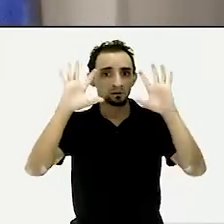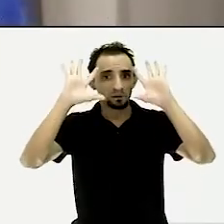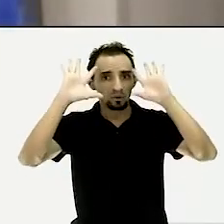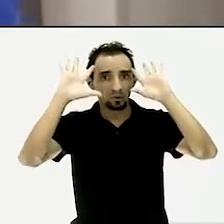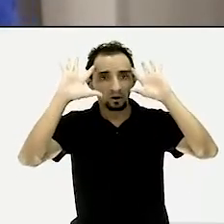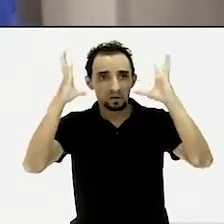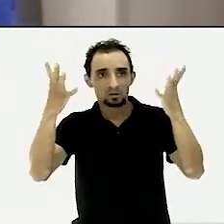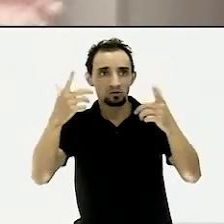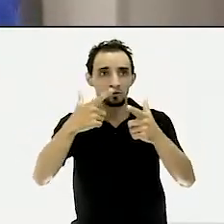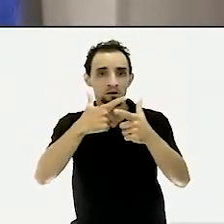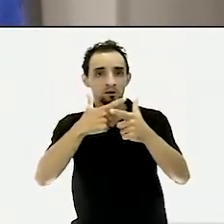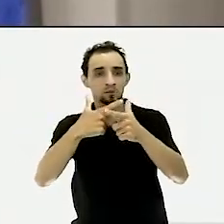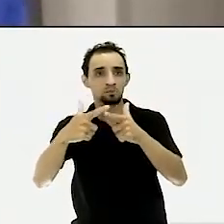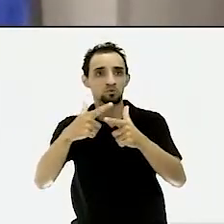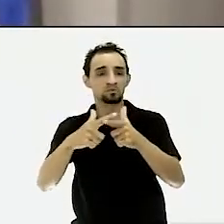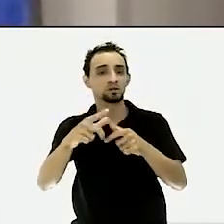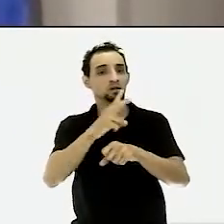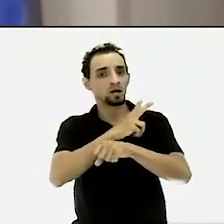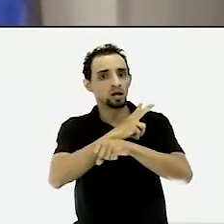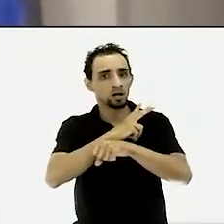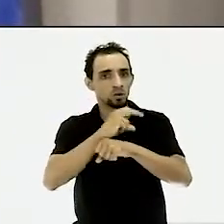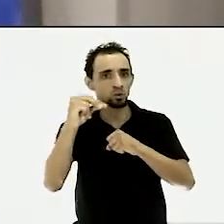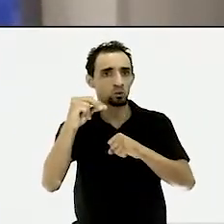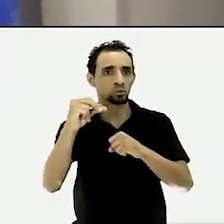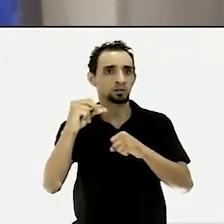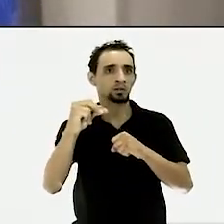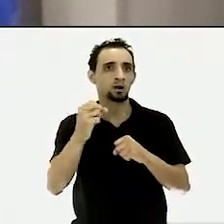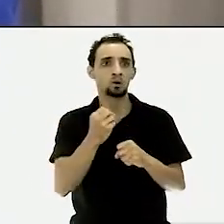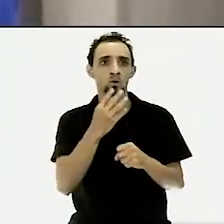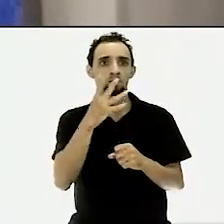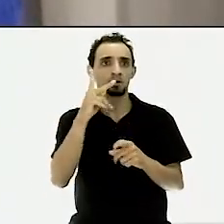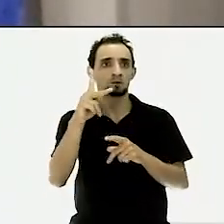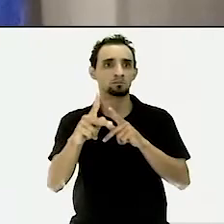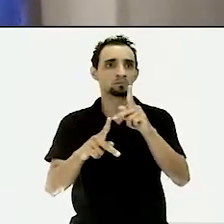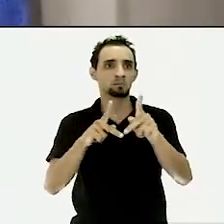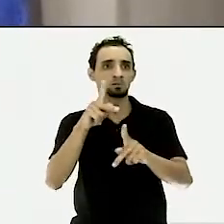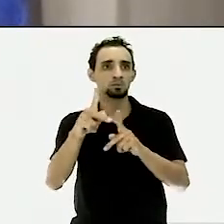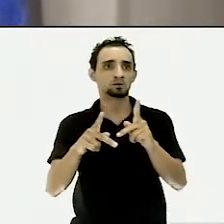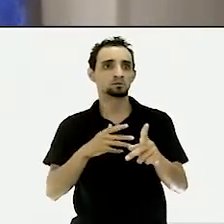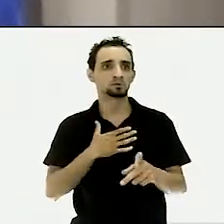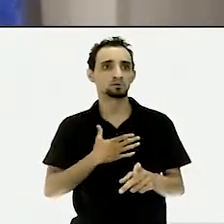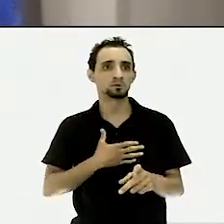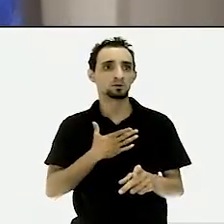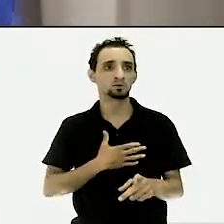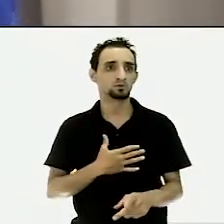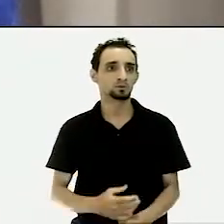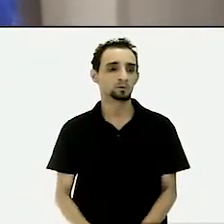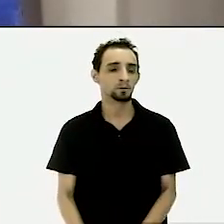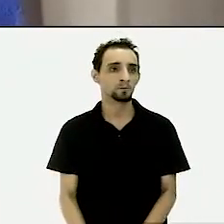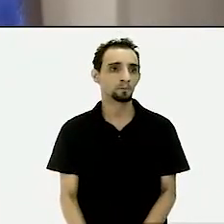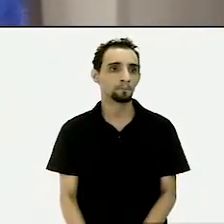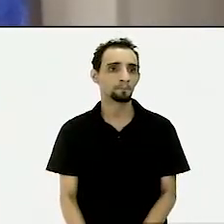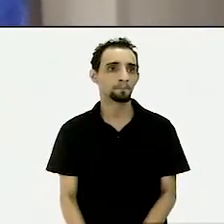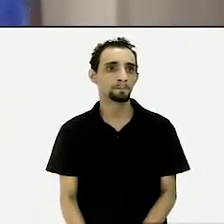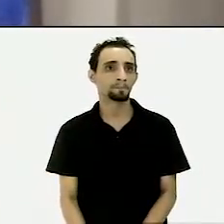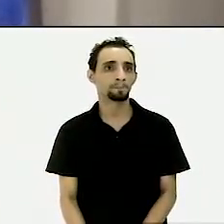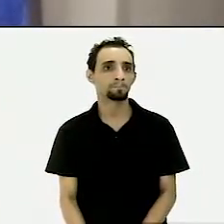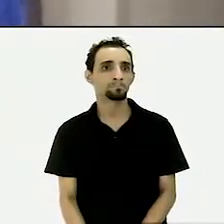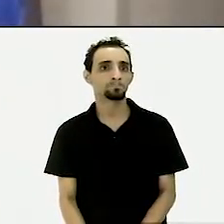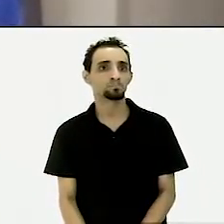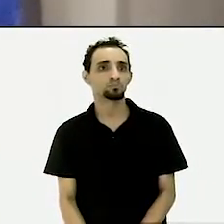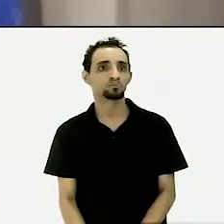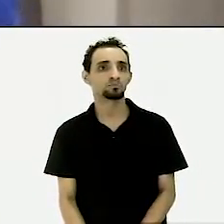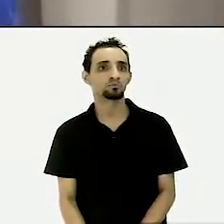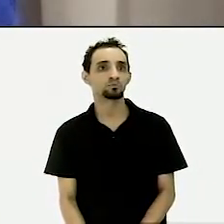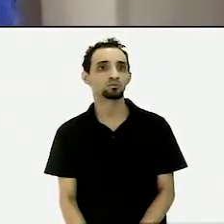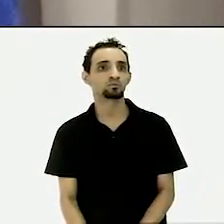como eu disse, sei elogiar, mas também tenho que cobrar. E... Como? Sem jogador, a